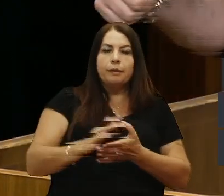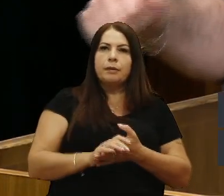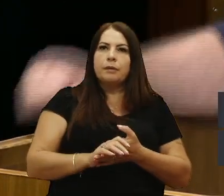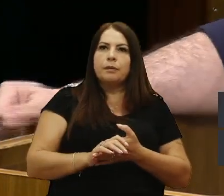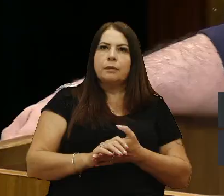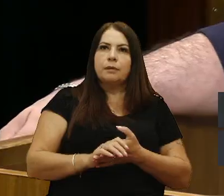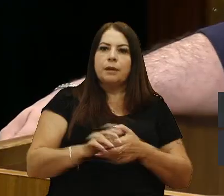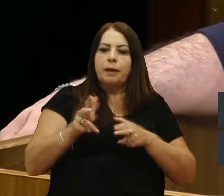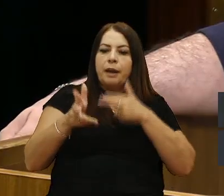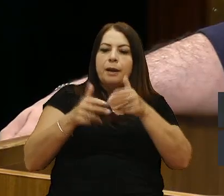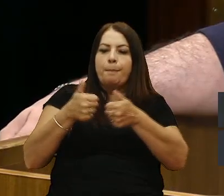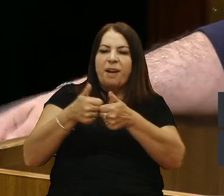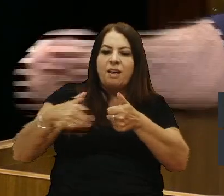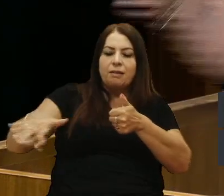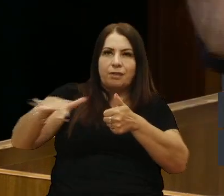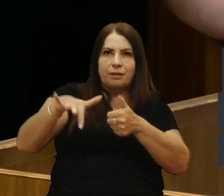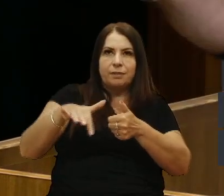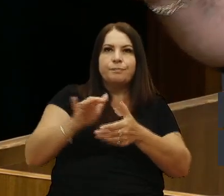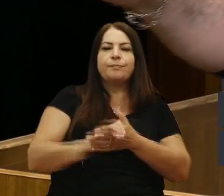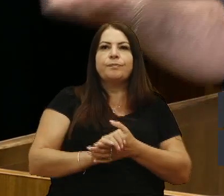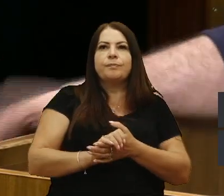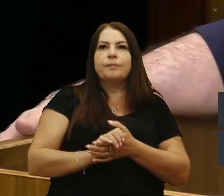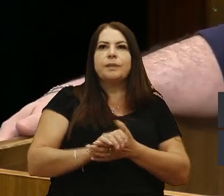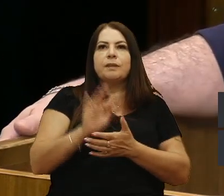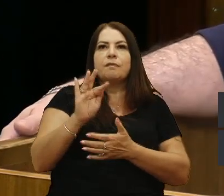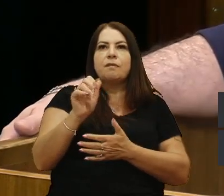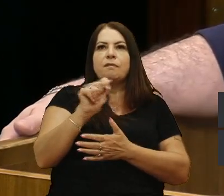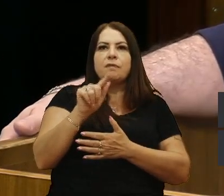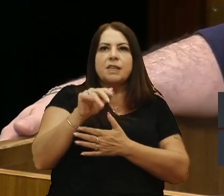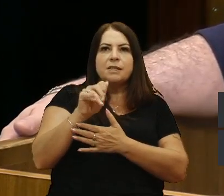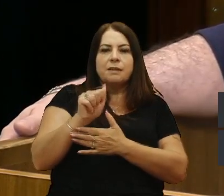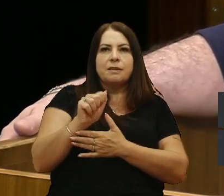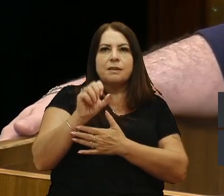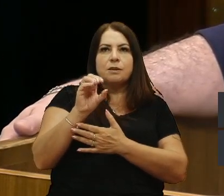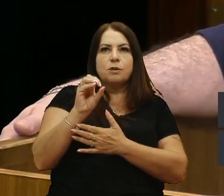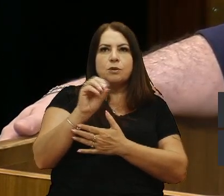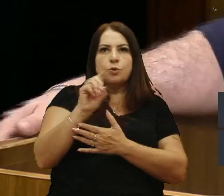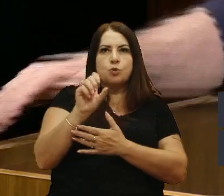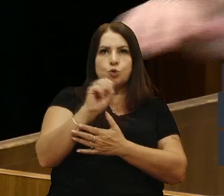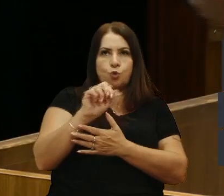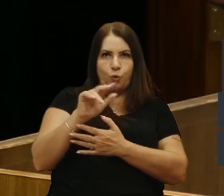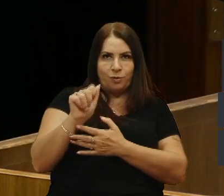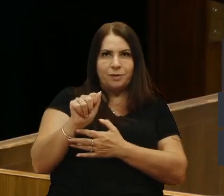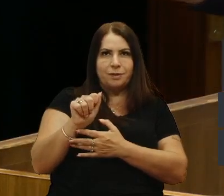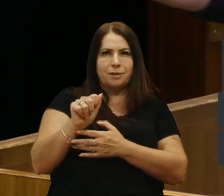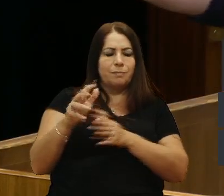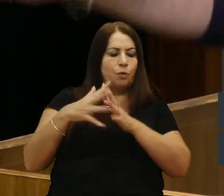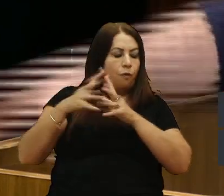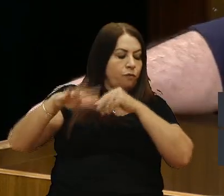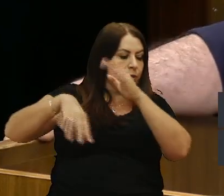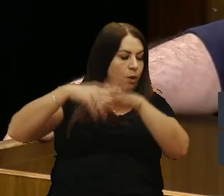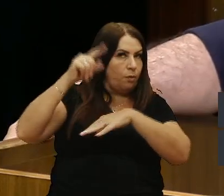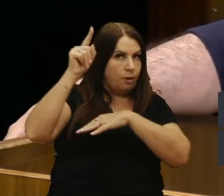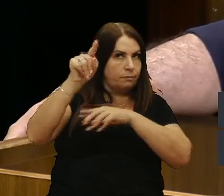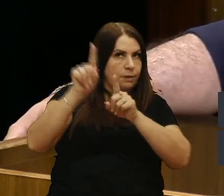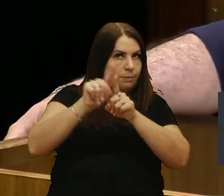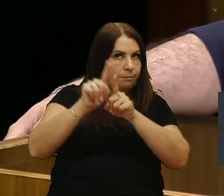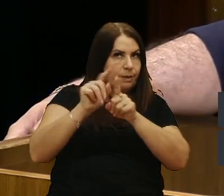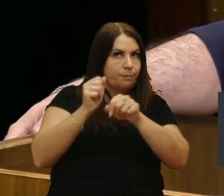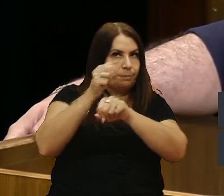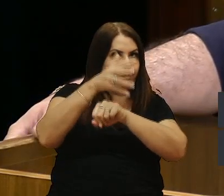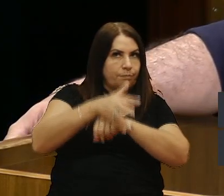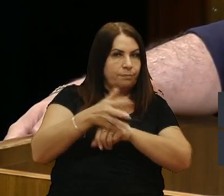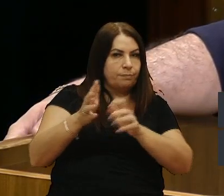na estação férrea, foi em Fazenda Souza, vereador Sandro Fantinel, os baderneiros, ficam lá na